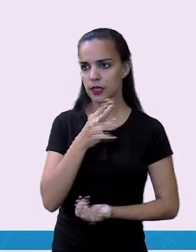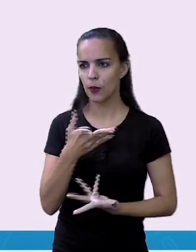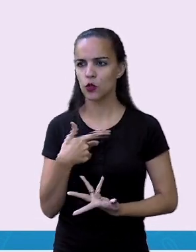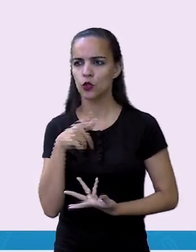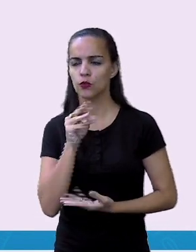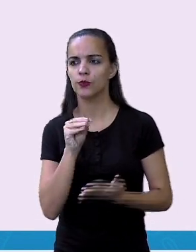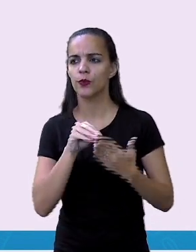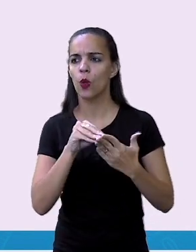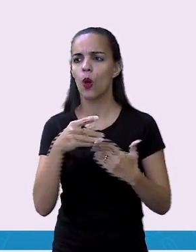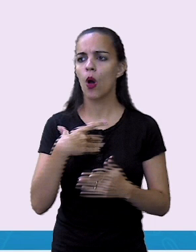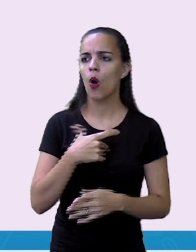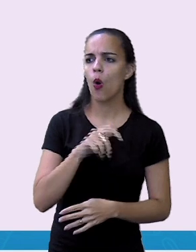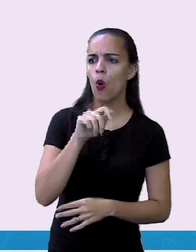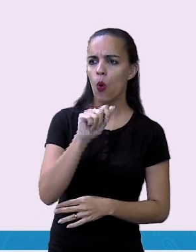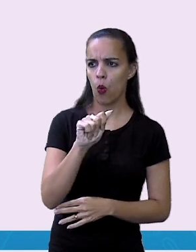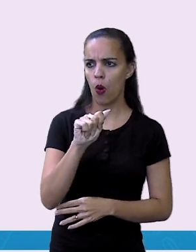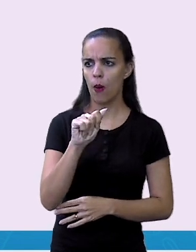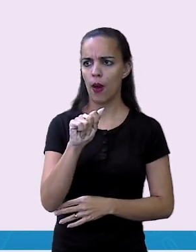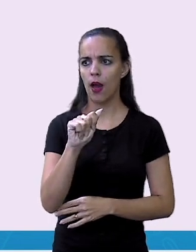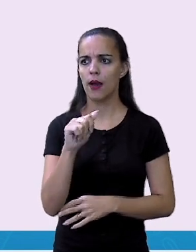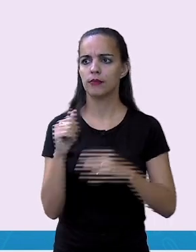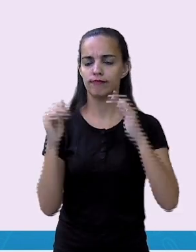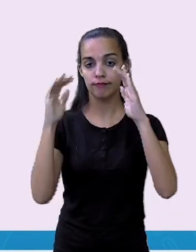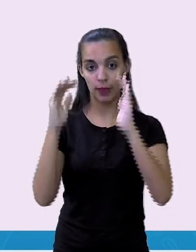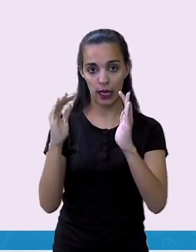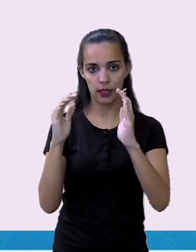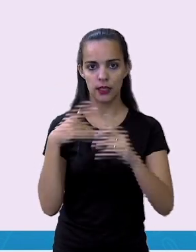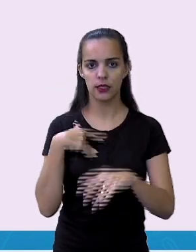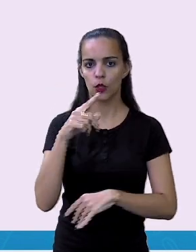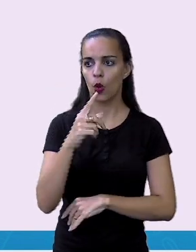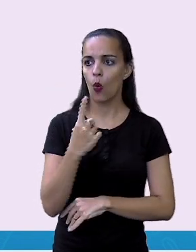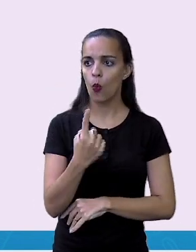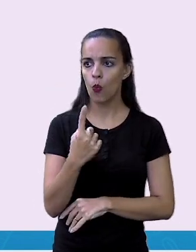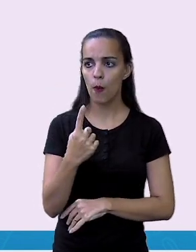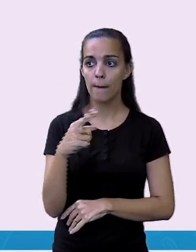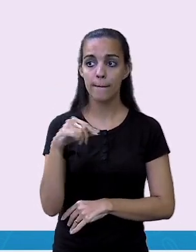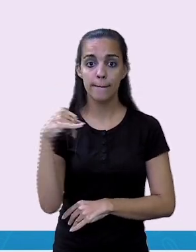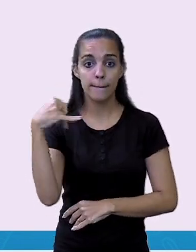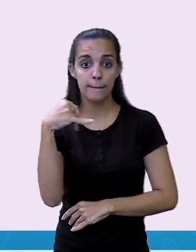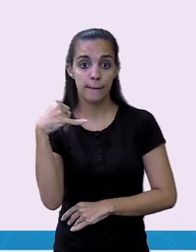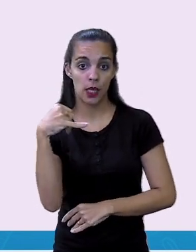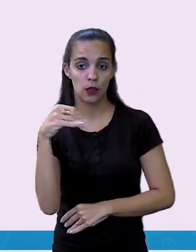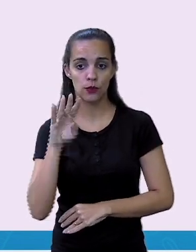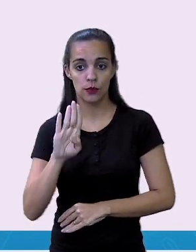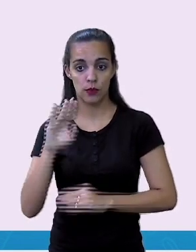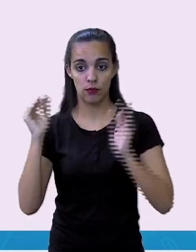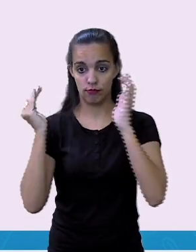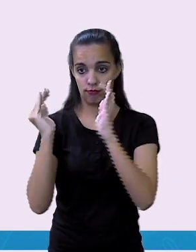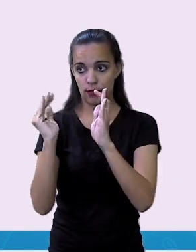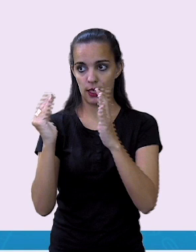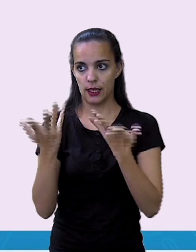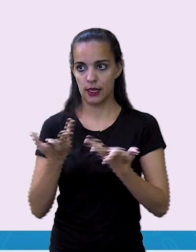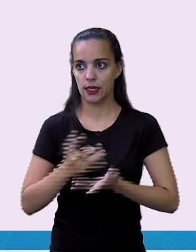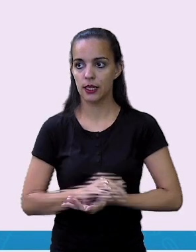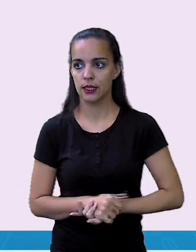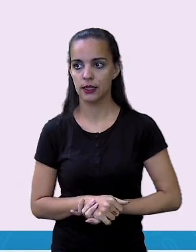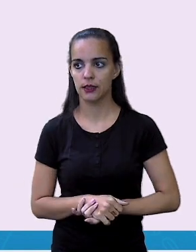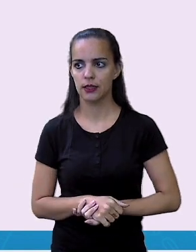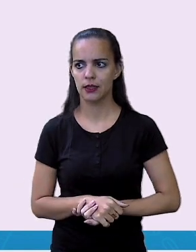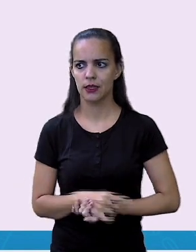A dividido por A, 1. AB eu tiro A, B. Eu